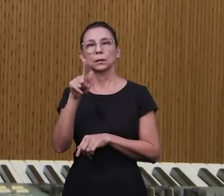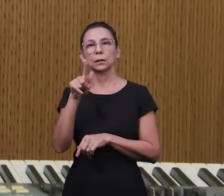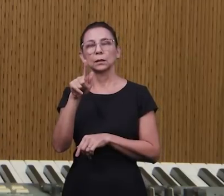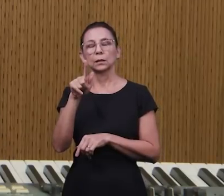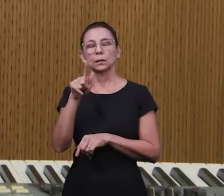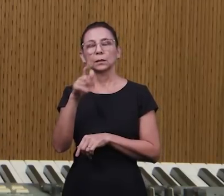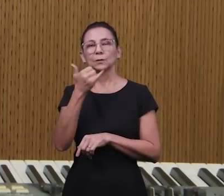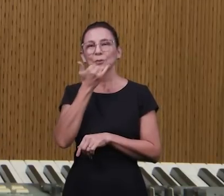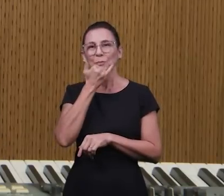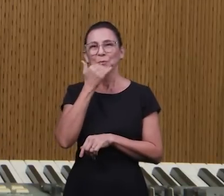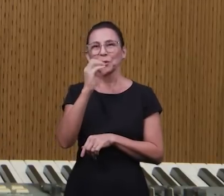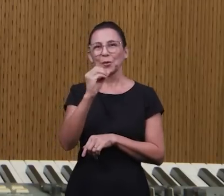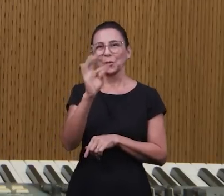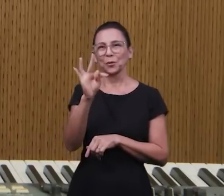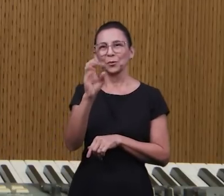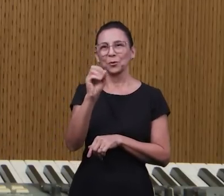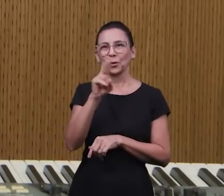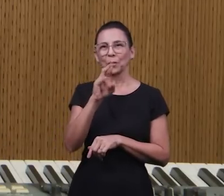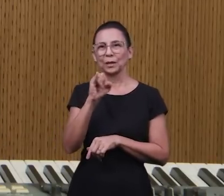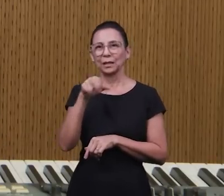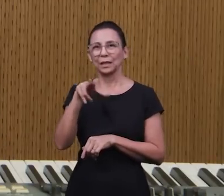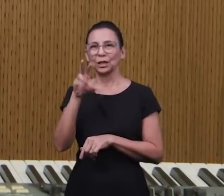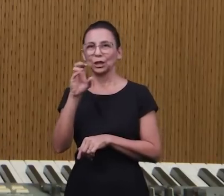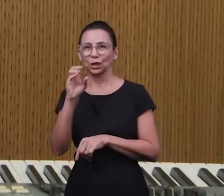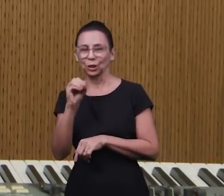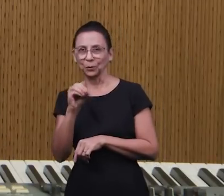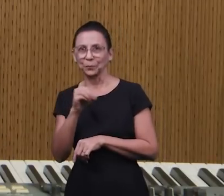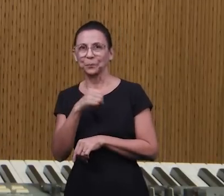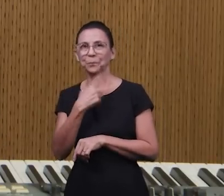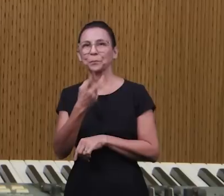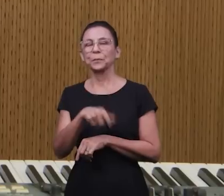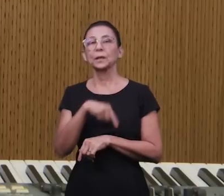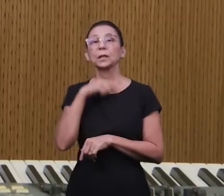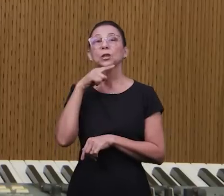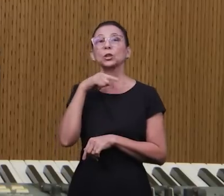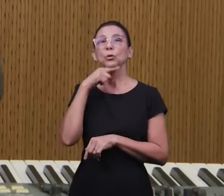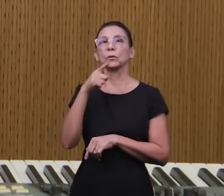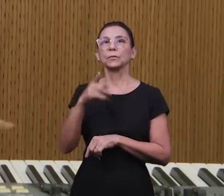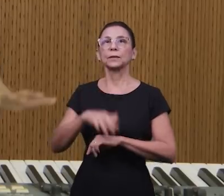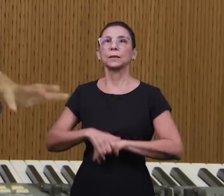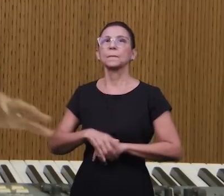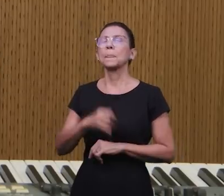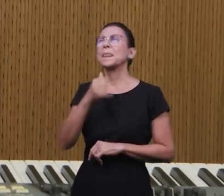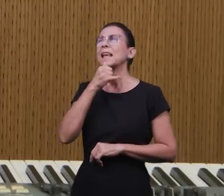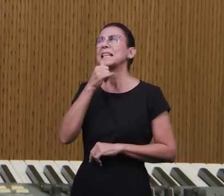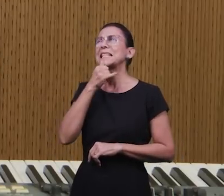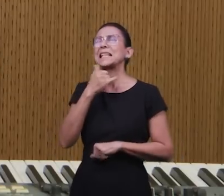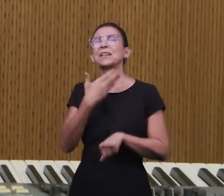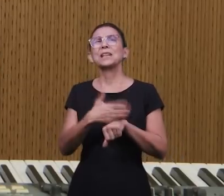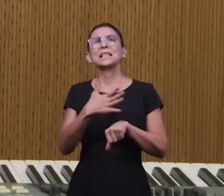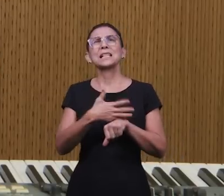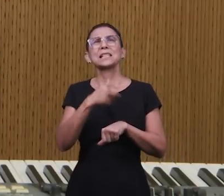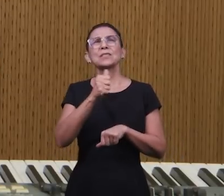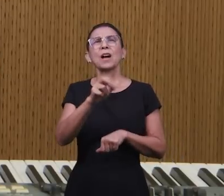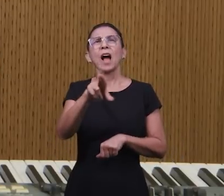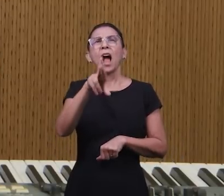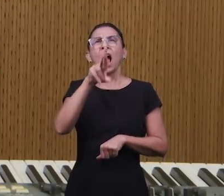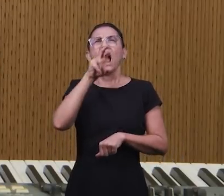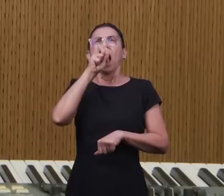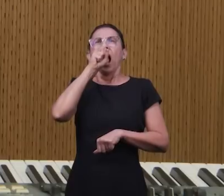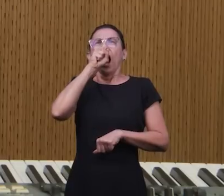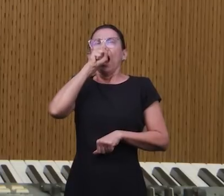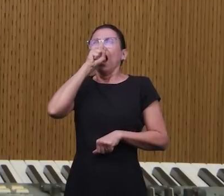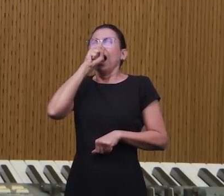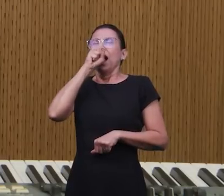nosso canal de comunicação para que você possa enviar as suas dúvidas. Exemplo, fiz o exercício de respiração,